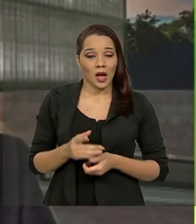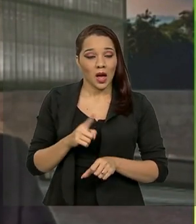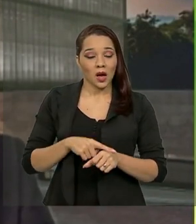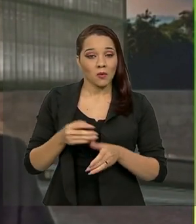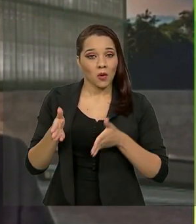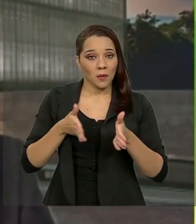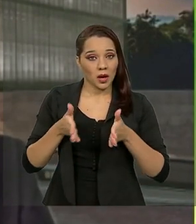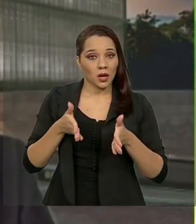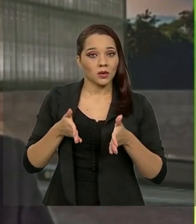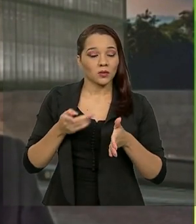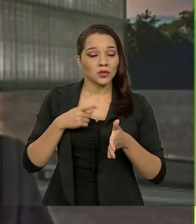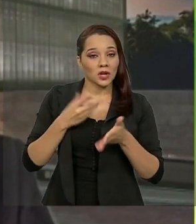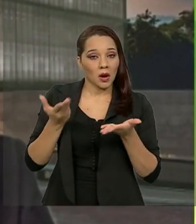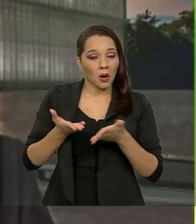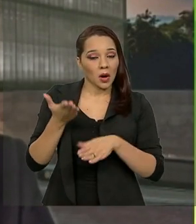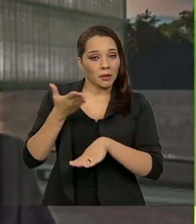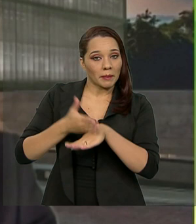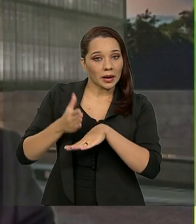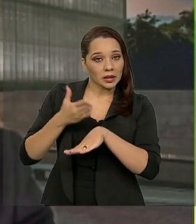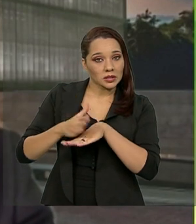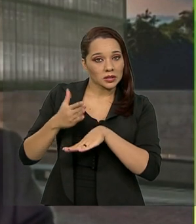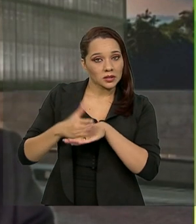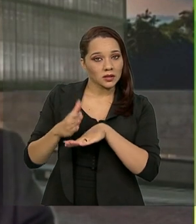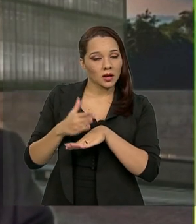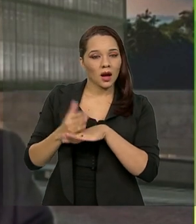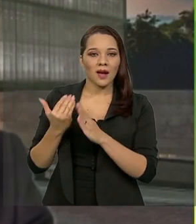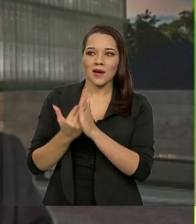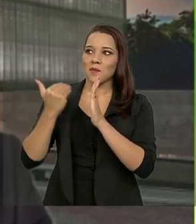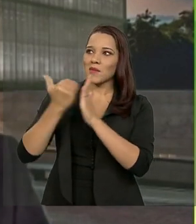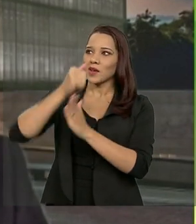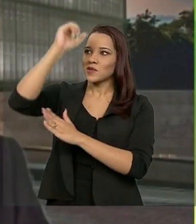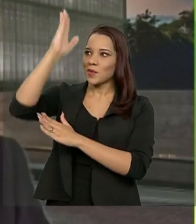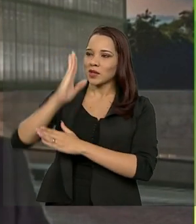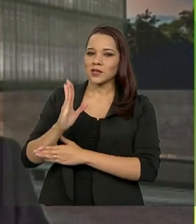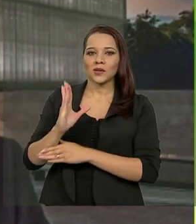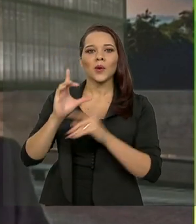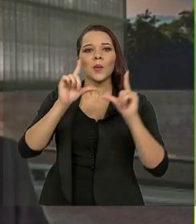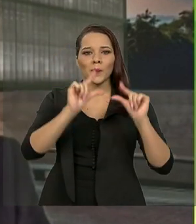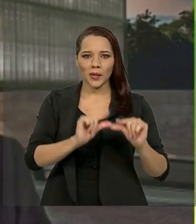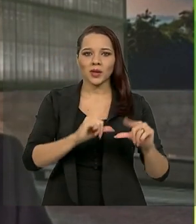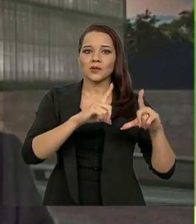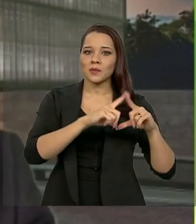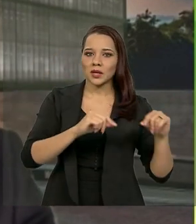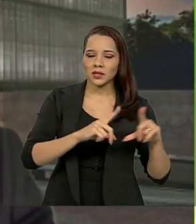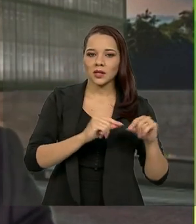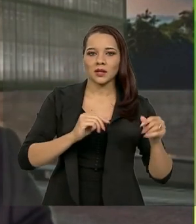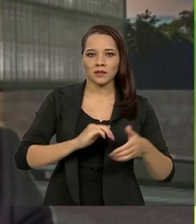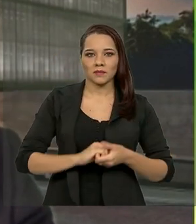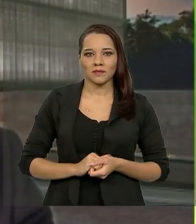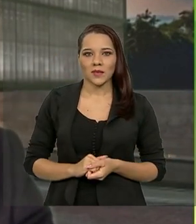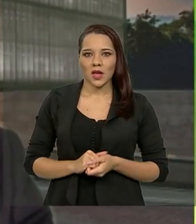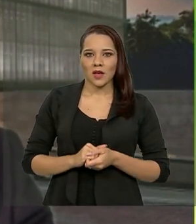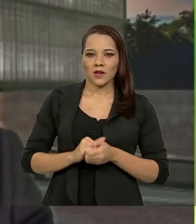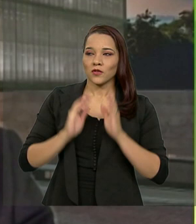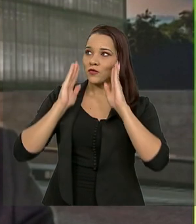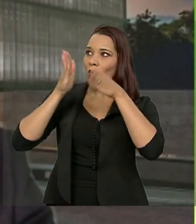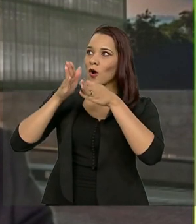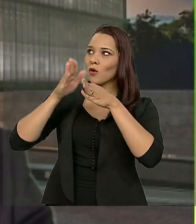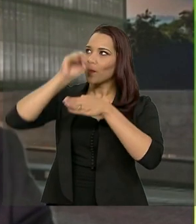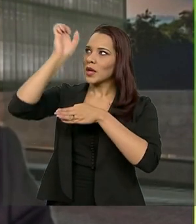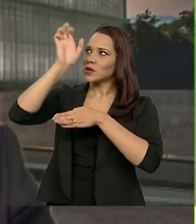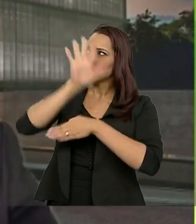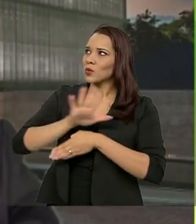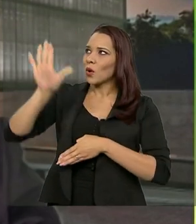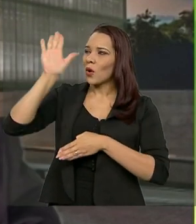nós colocarmos em prática o mais Brasil, menos Brasília. A oportunidade,